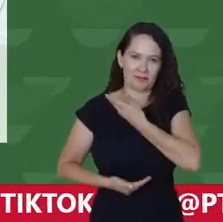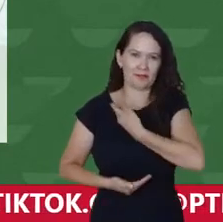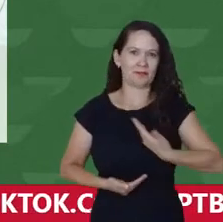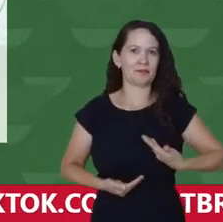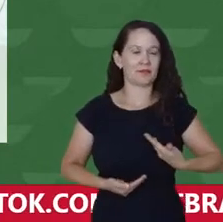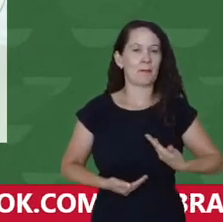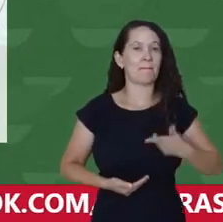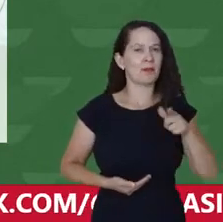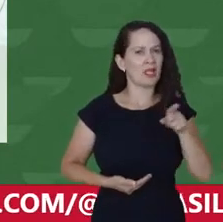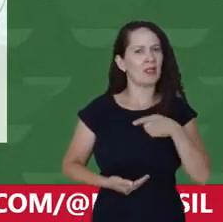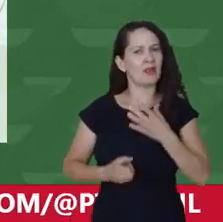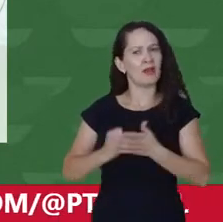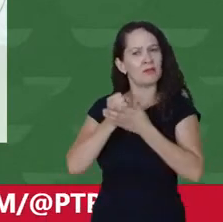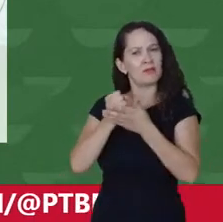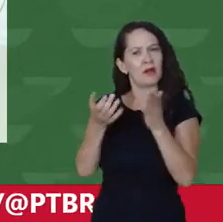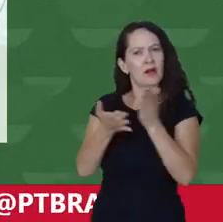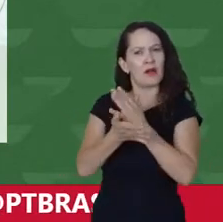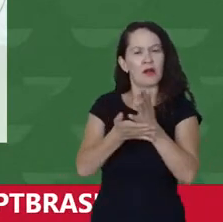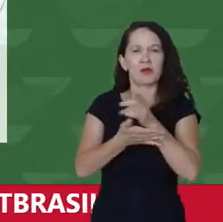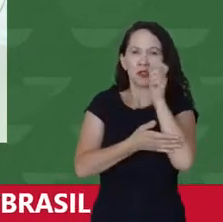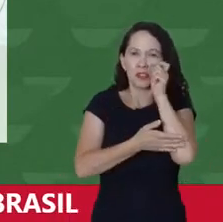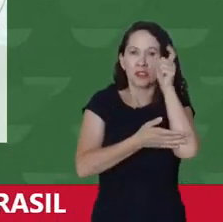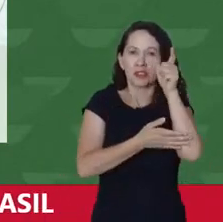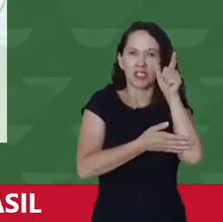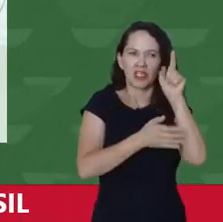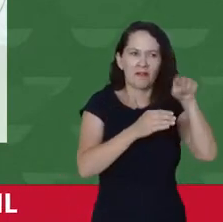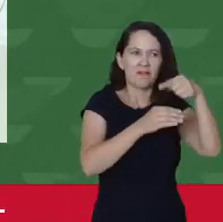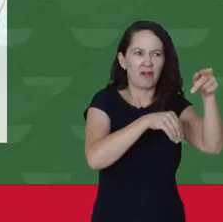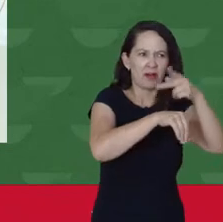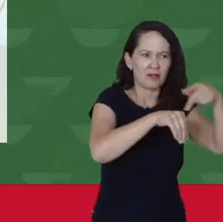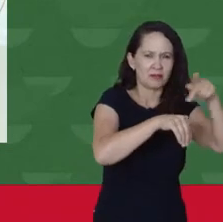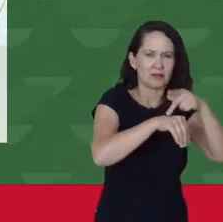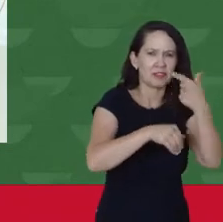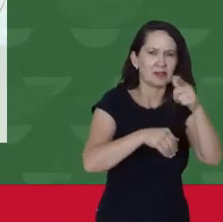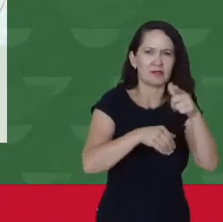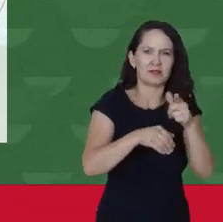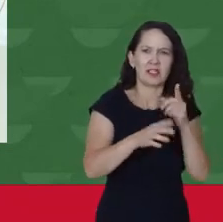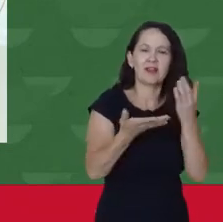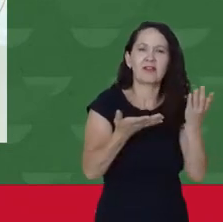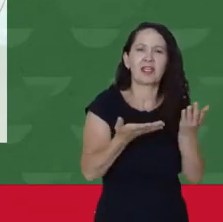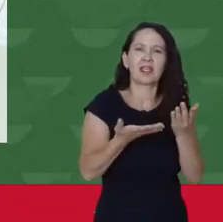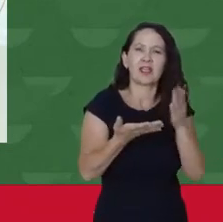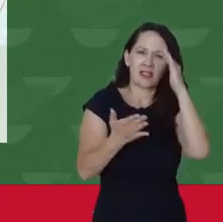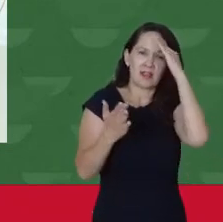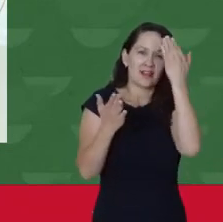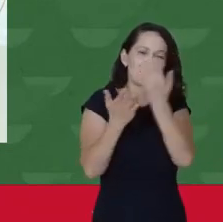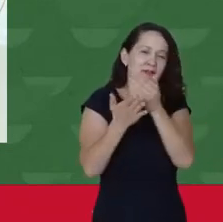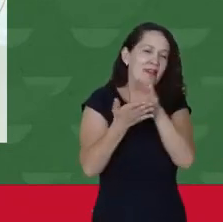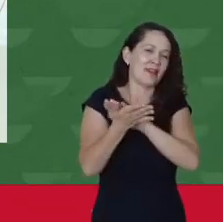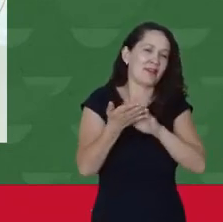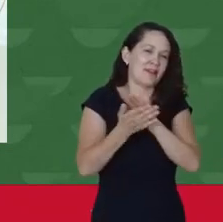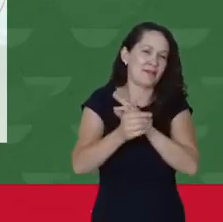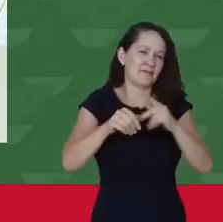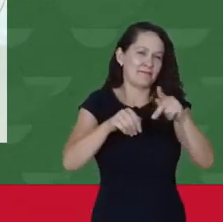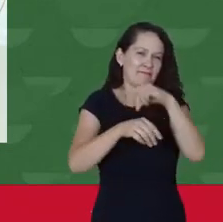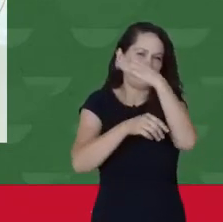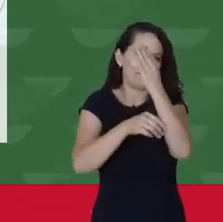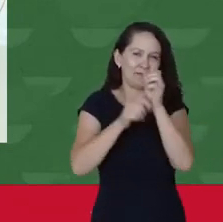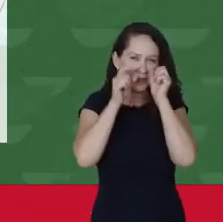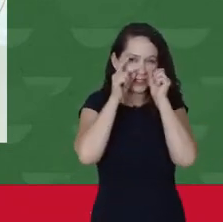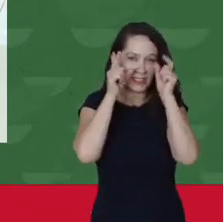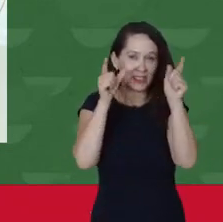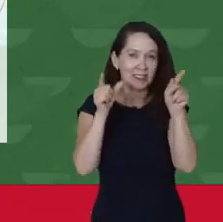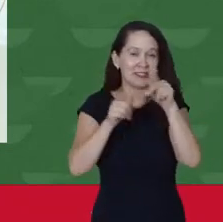estar a serviço de alguns interesses escusos que não levam em conta os interesses da nação e muito menos os interesses